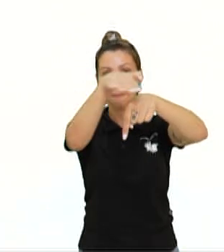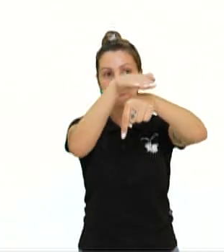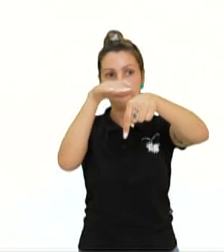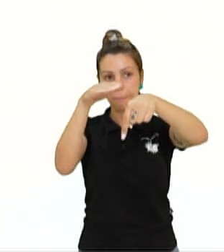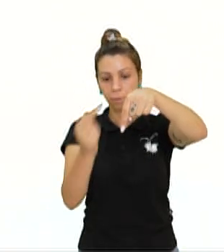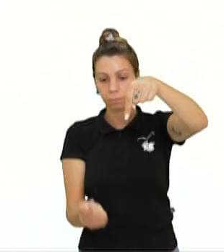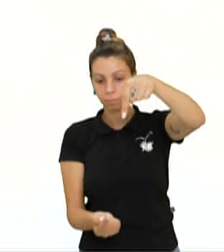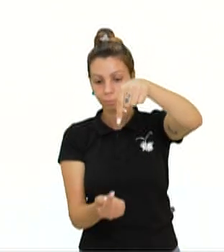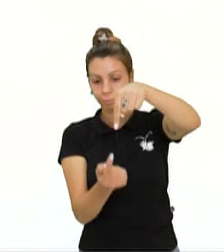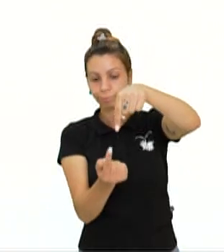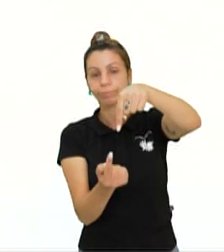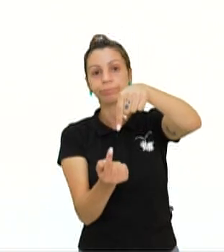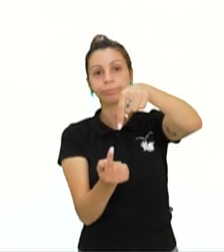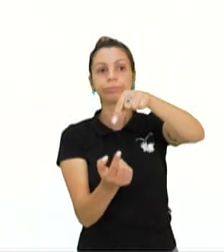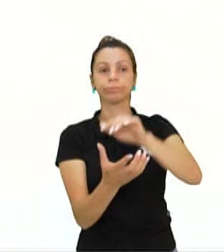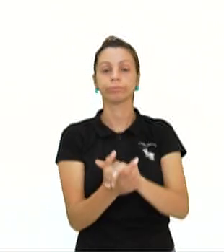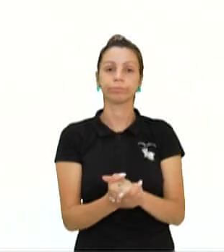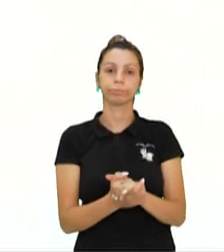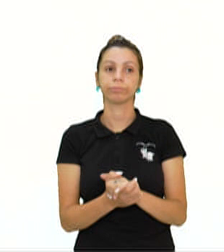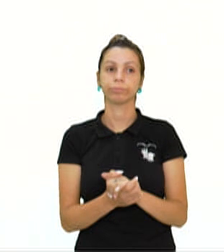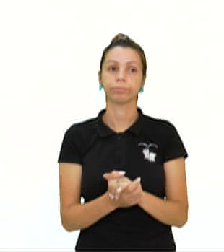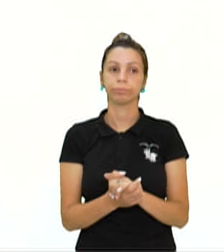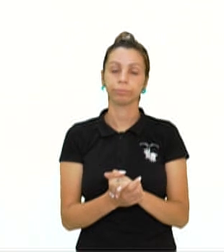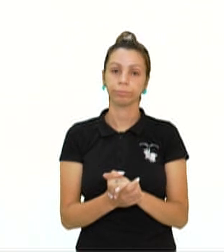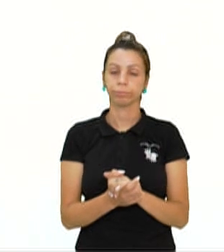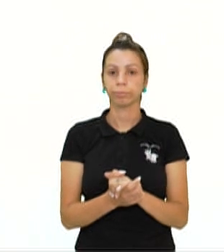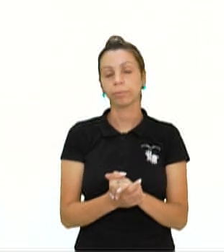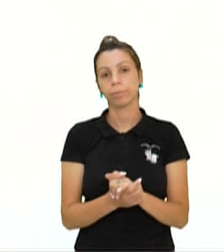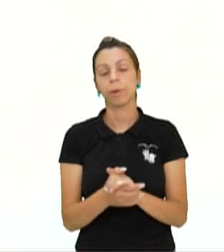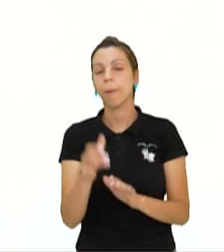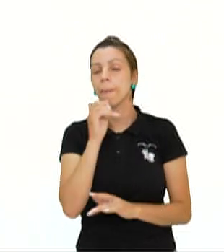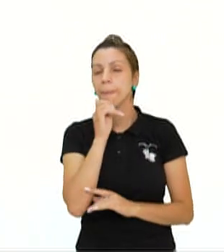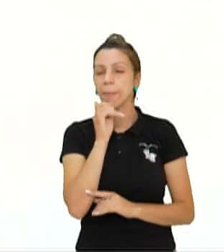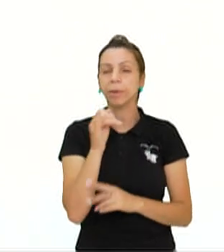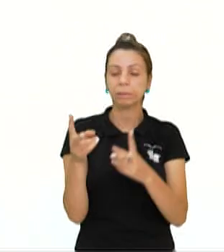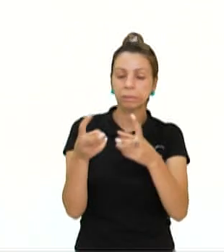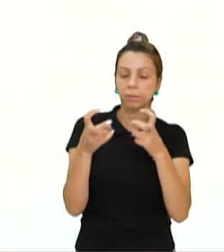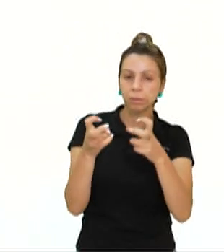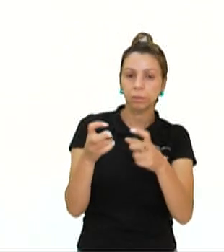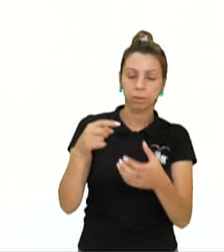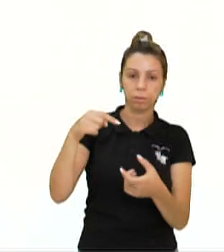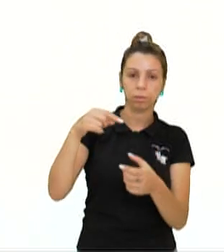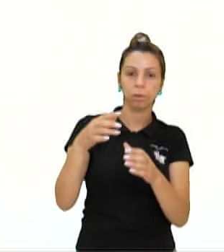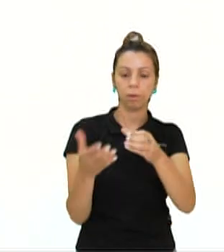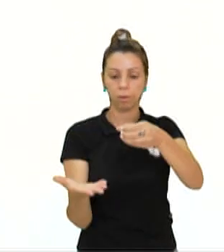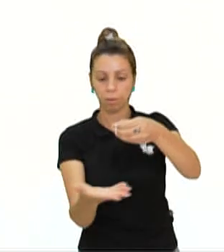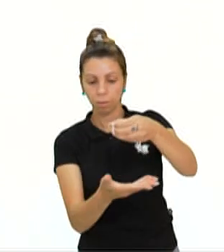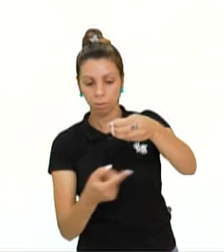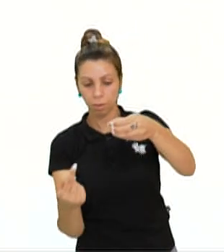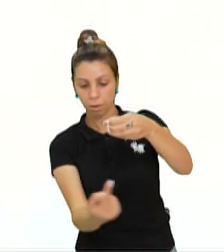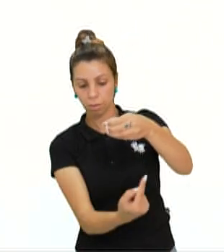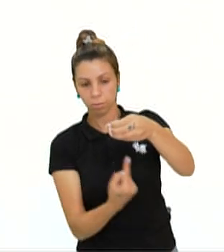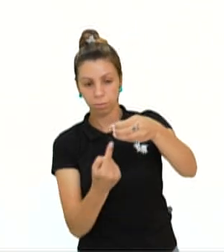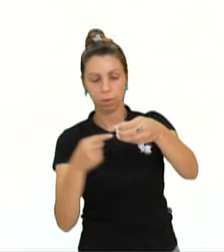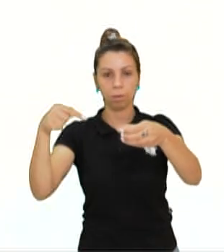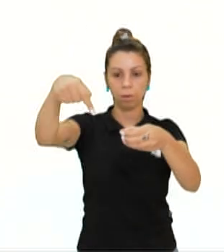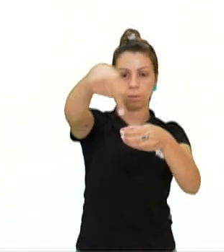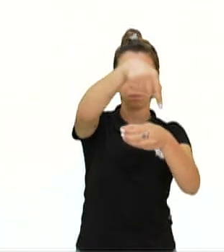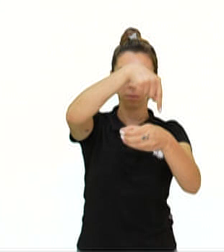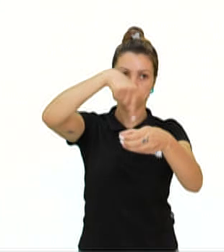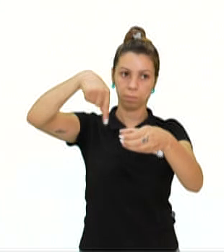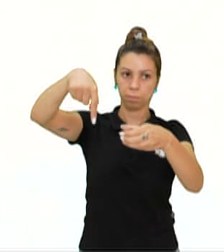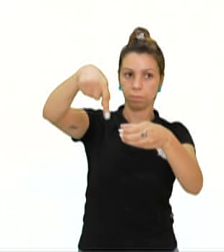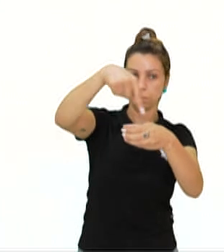bases do cilindro, é o eixo do cilindro. Então perceba que se você pegar o círculo inferior e o superior,